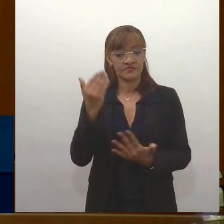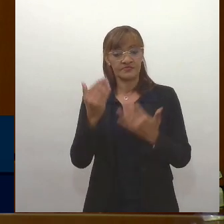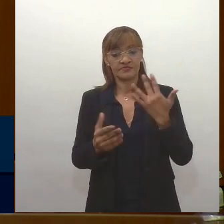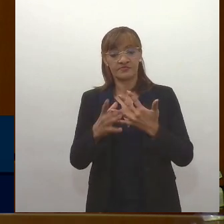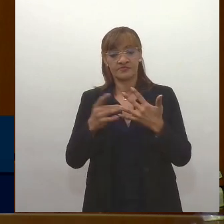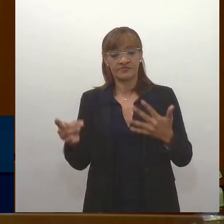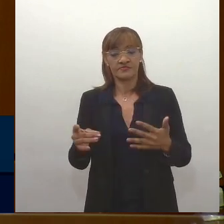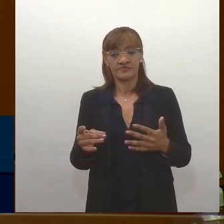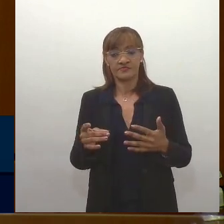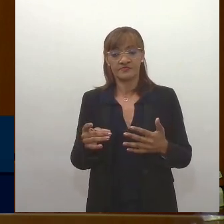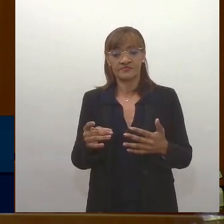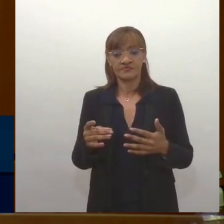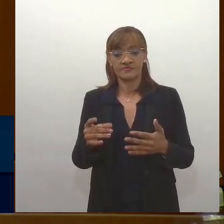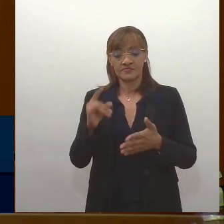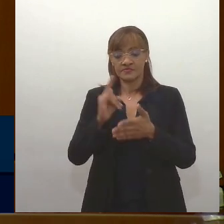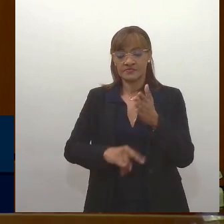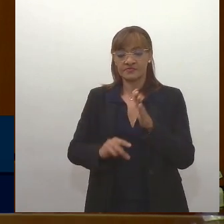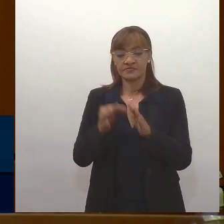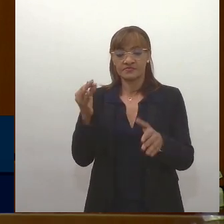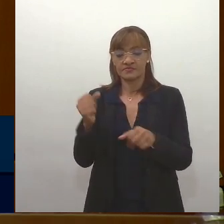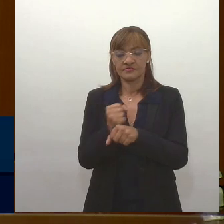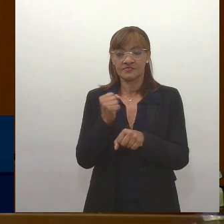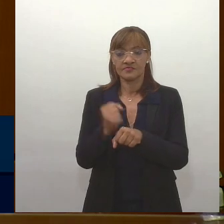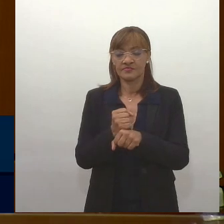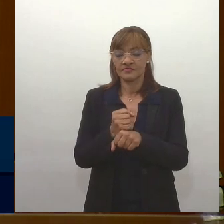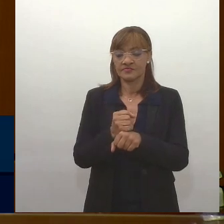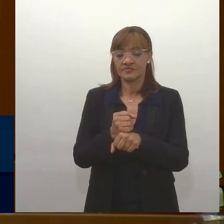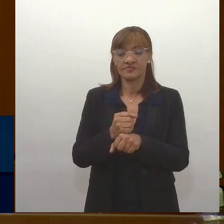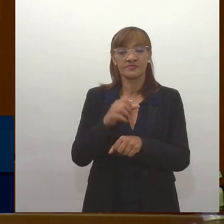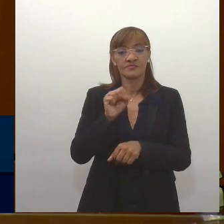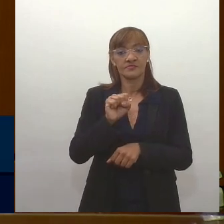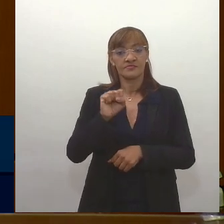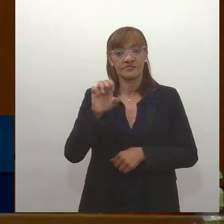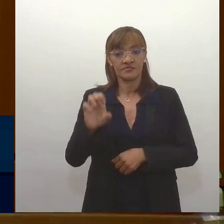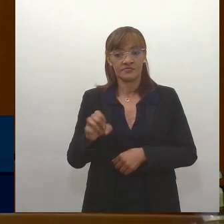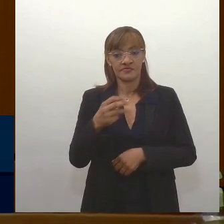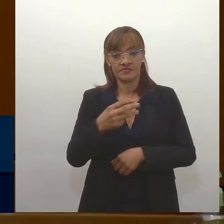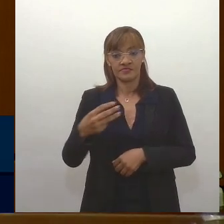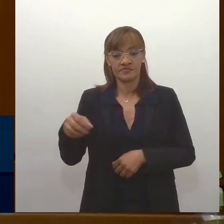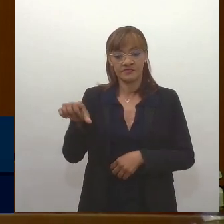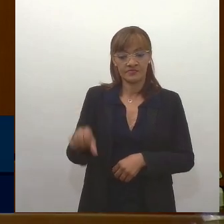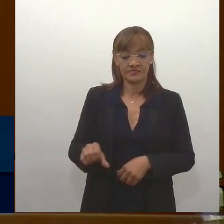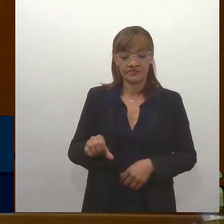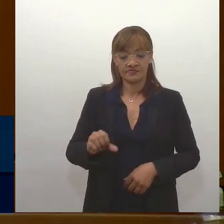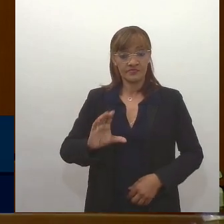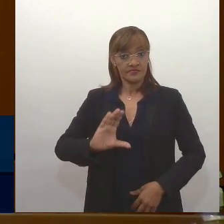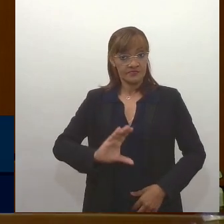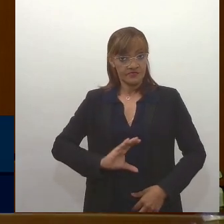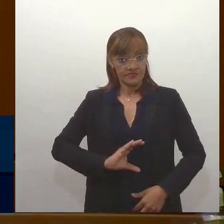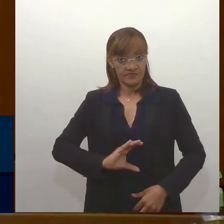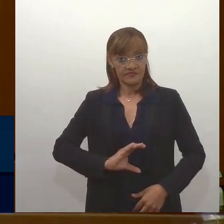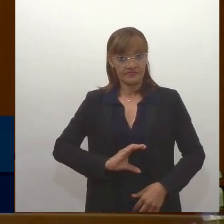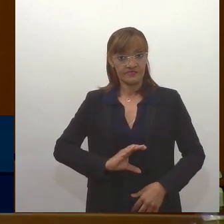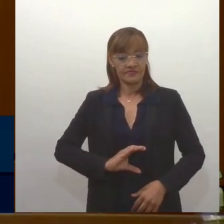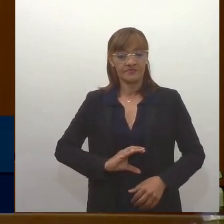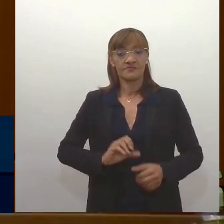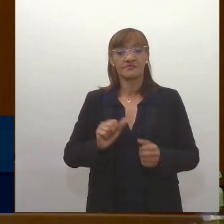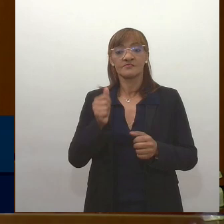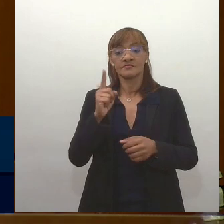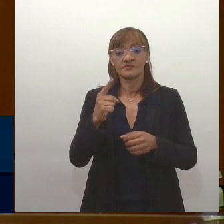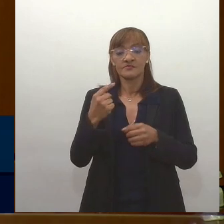se 339 no trecho que liga capela Nossa Senhora das Dores uma das nossas primeiras reivindicações enquanto